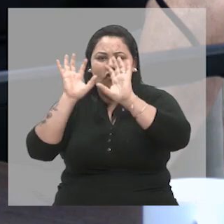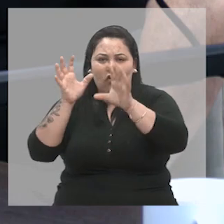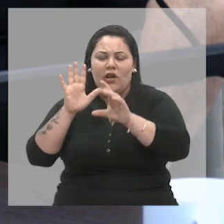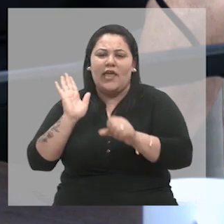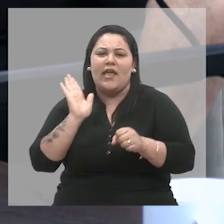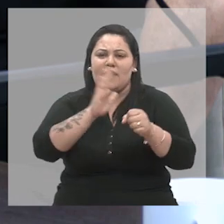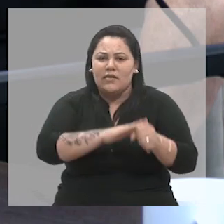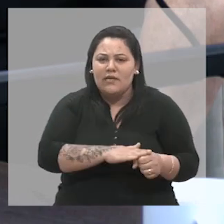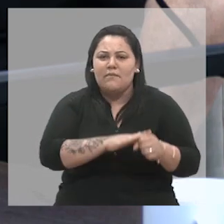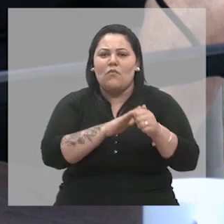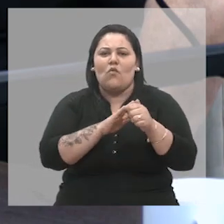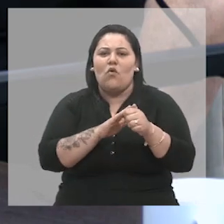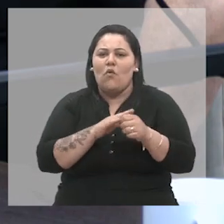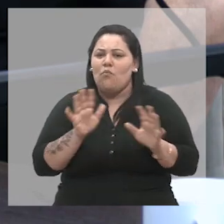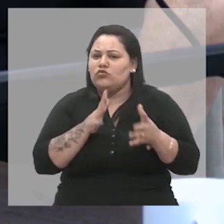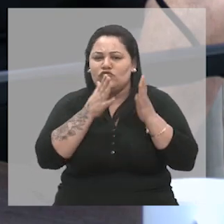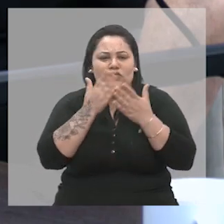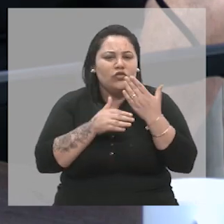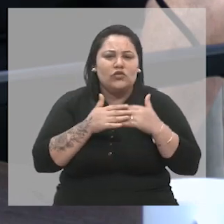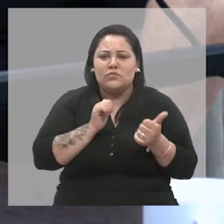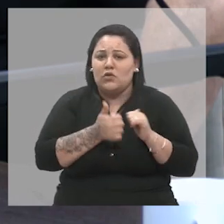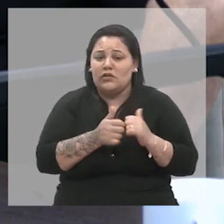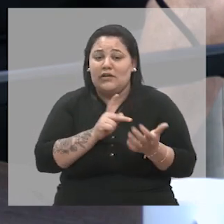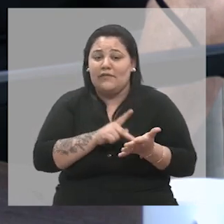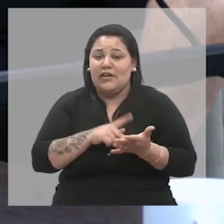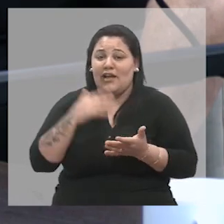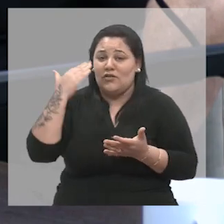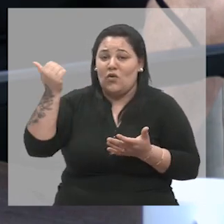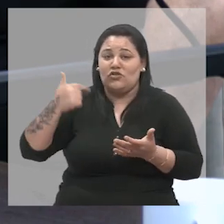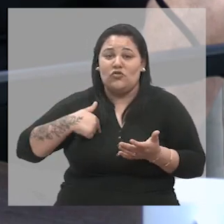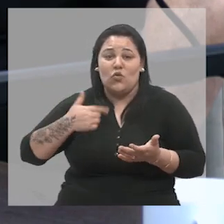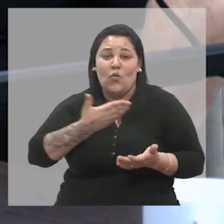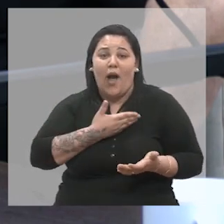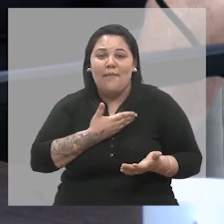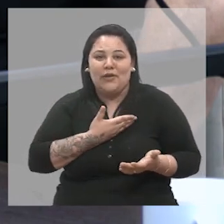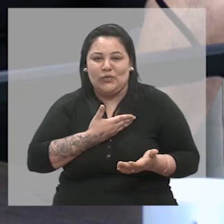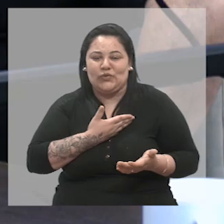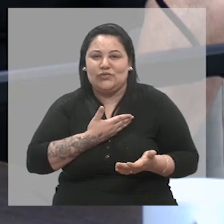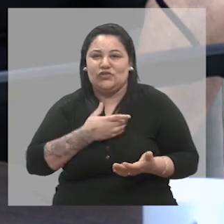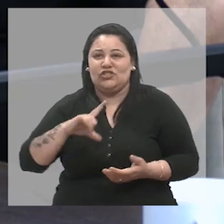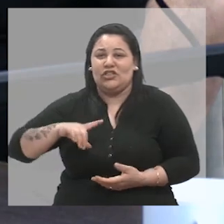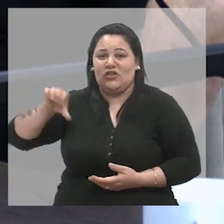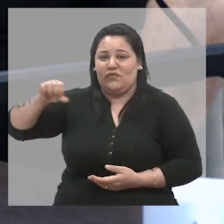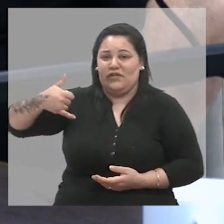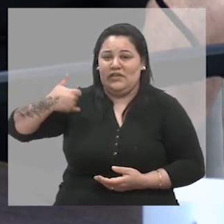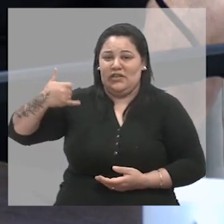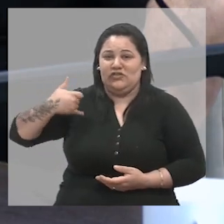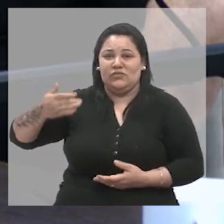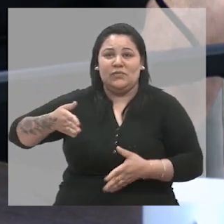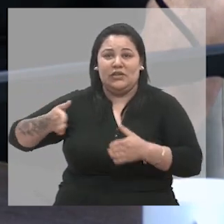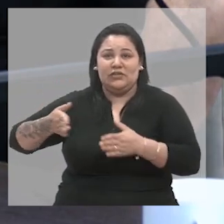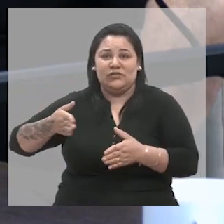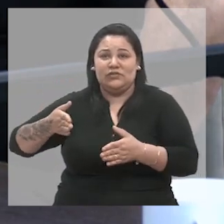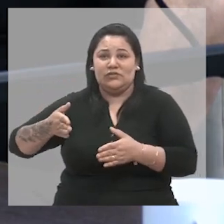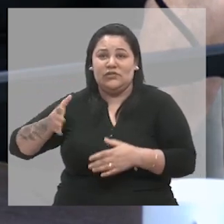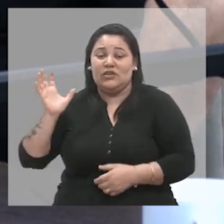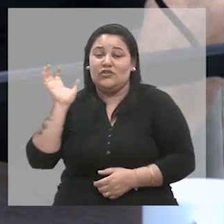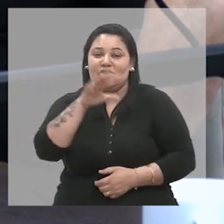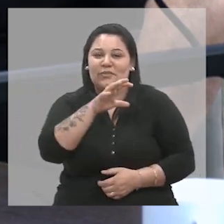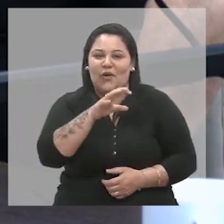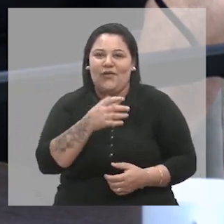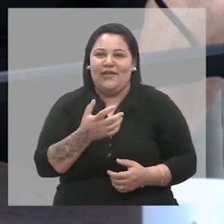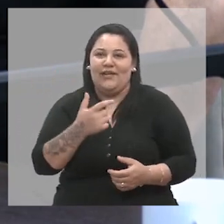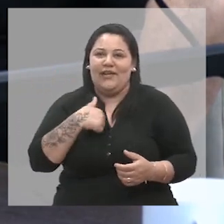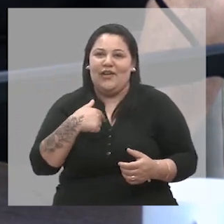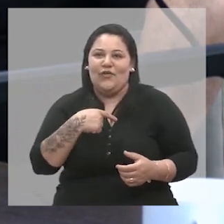incentivam em todos os esportes. Então, na verdade, eu fui convidado por um amigo, quando eu tinha 9 anos, na época, a jogar